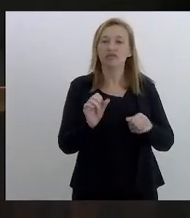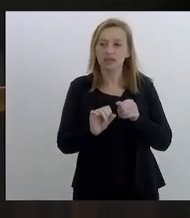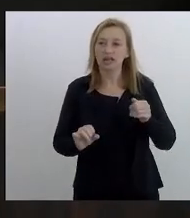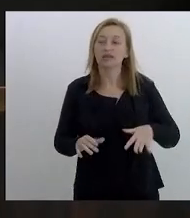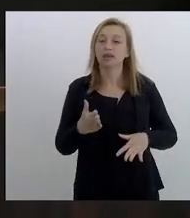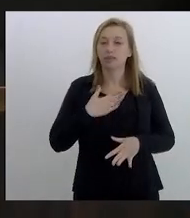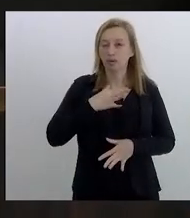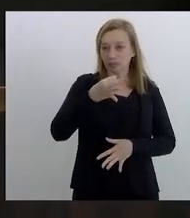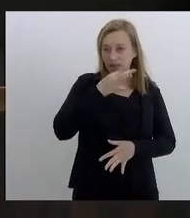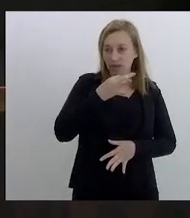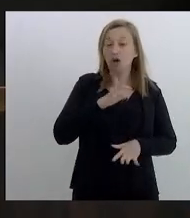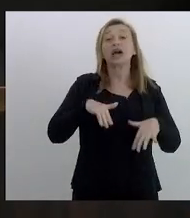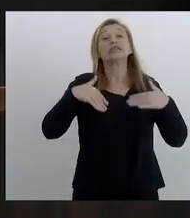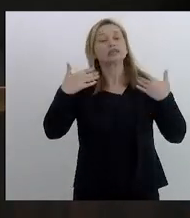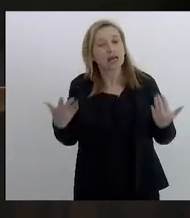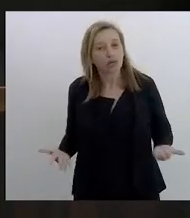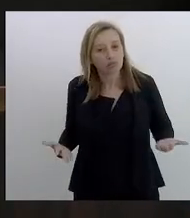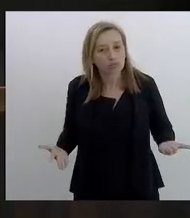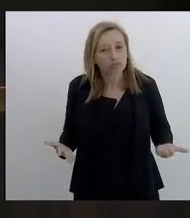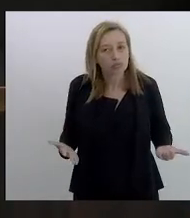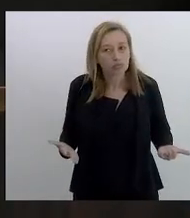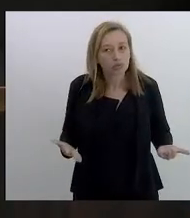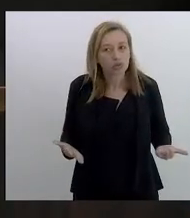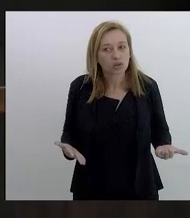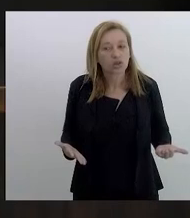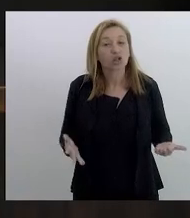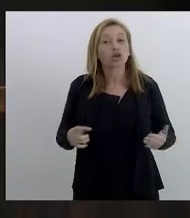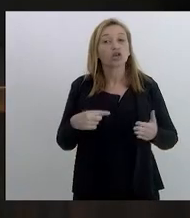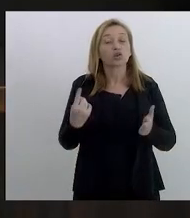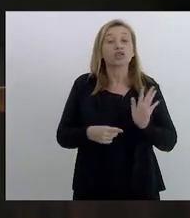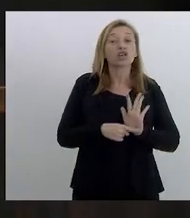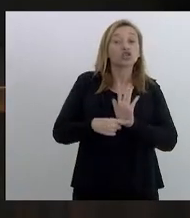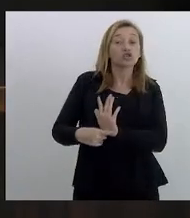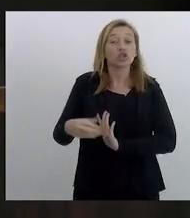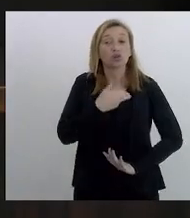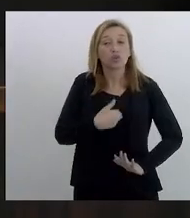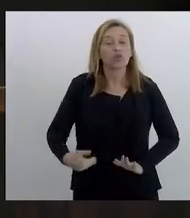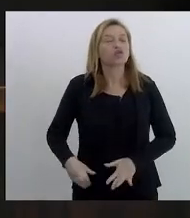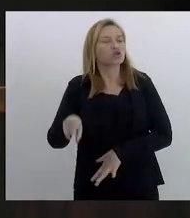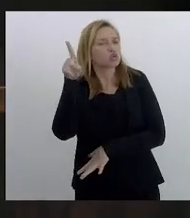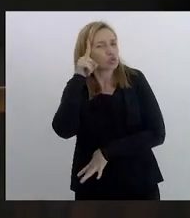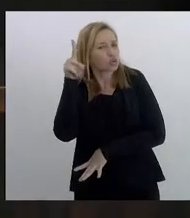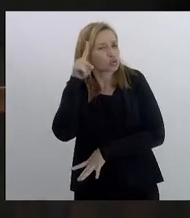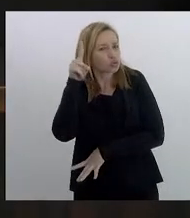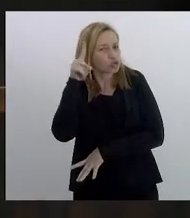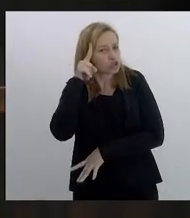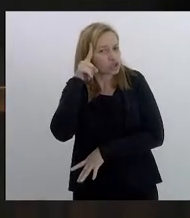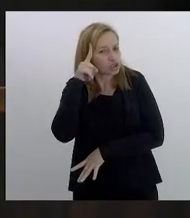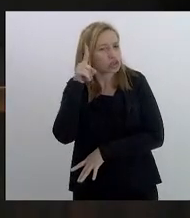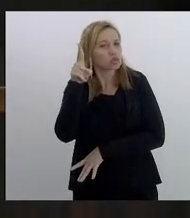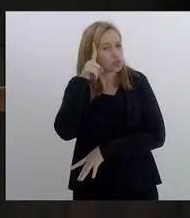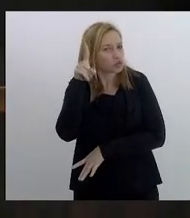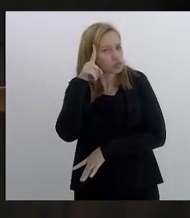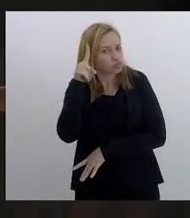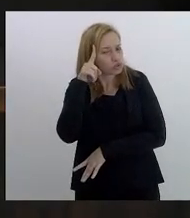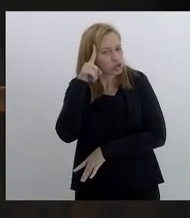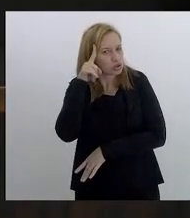opinião. Então, a gente aqui ajuda o governo diariamente.